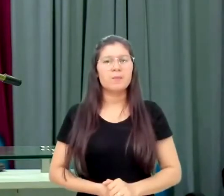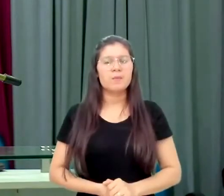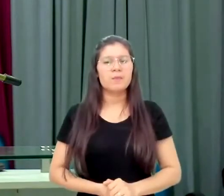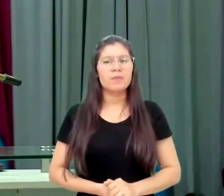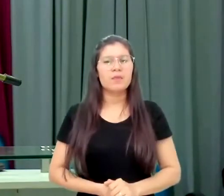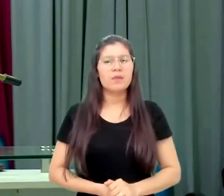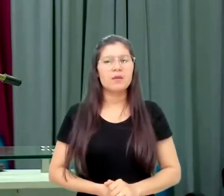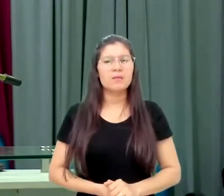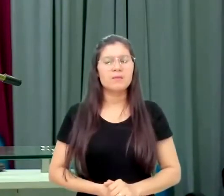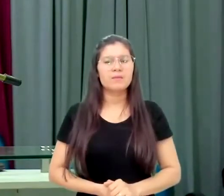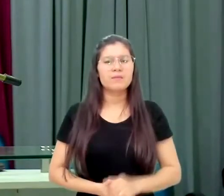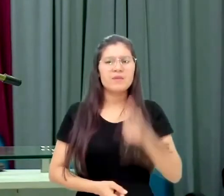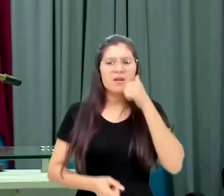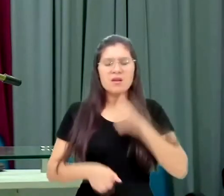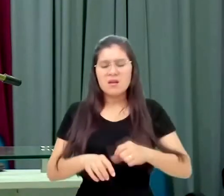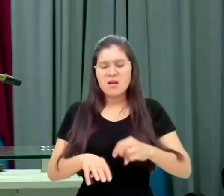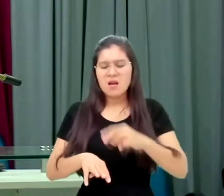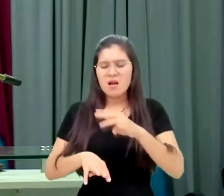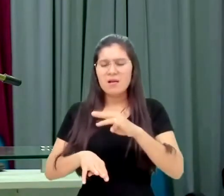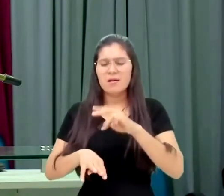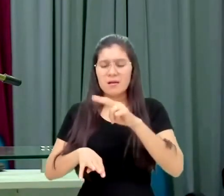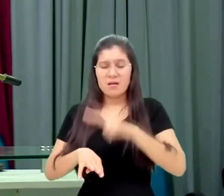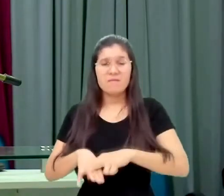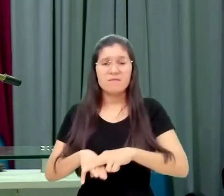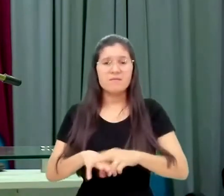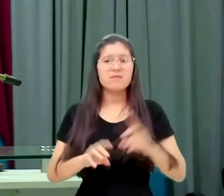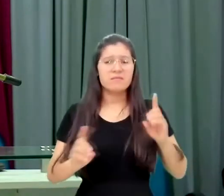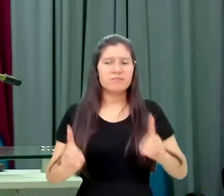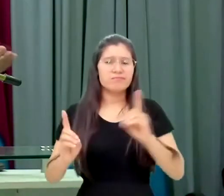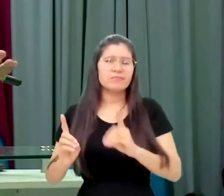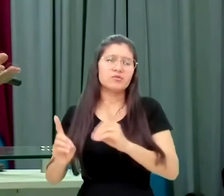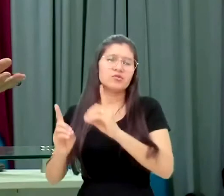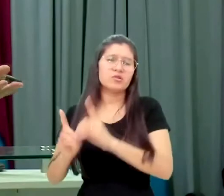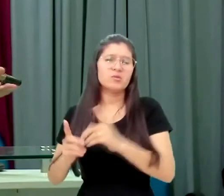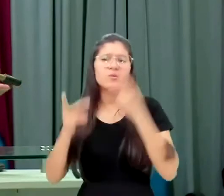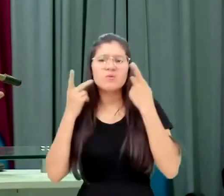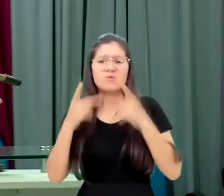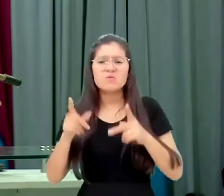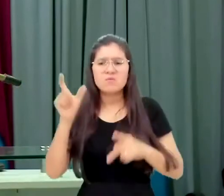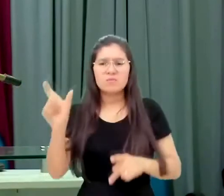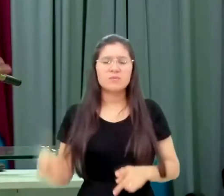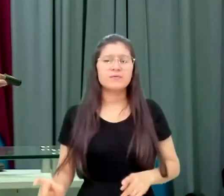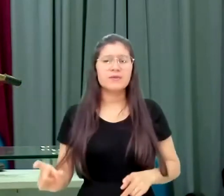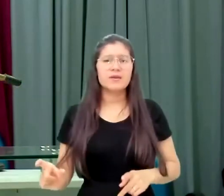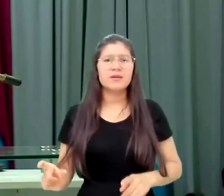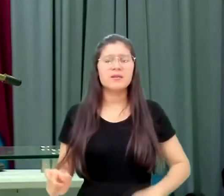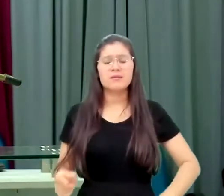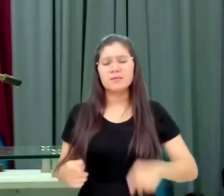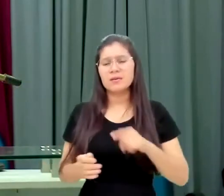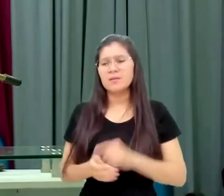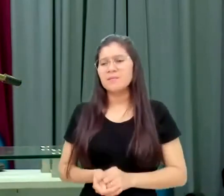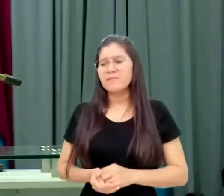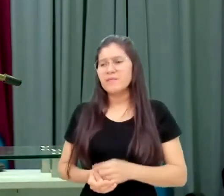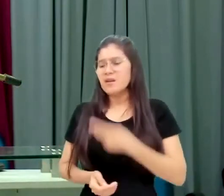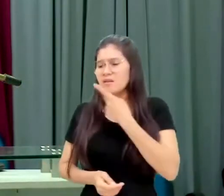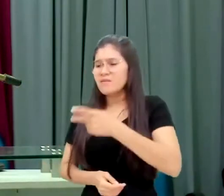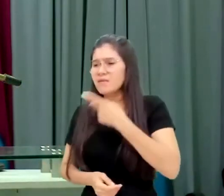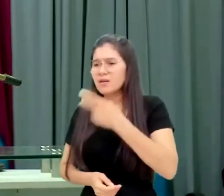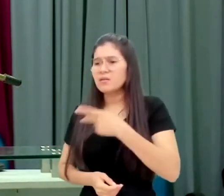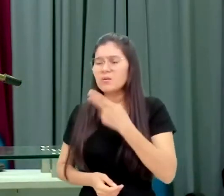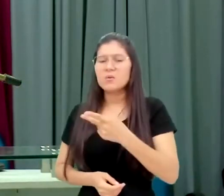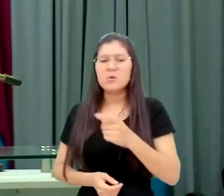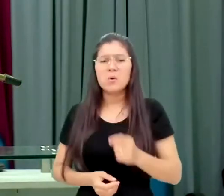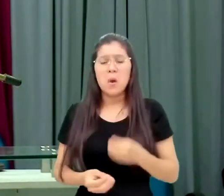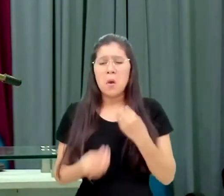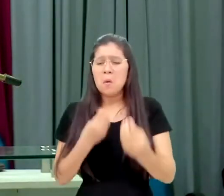Eliseu, e Eliseu disse, o que eu posso fazer? O que hei de fazer por ti? Se tu deve tanto dinheiro assim, o que tu tem lá na tua